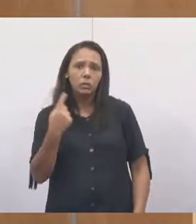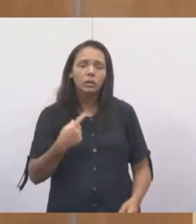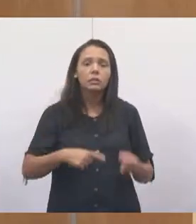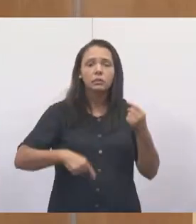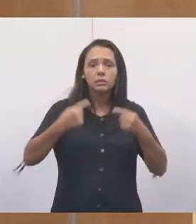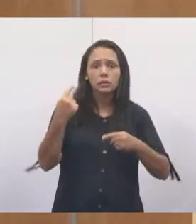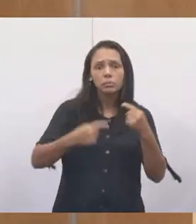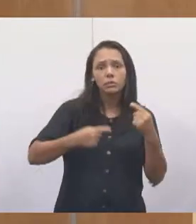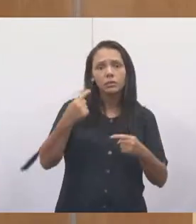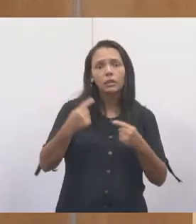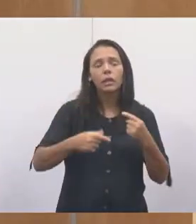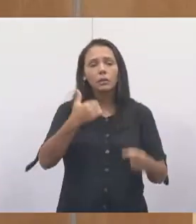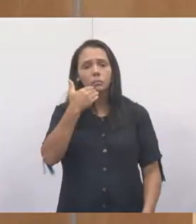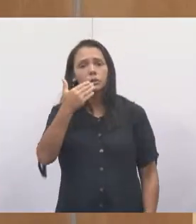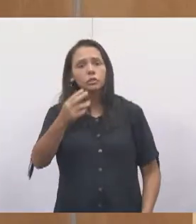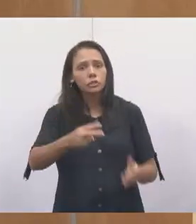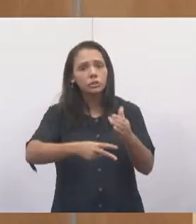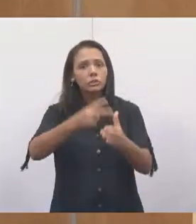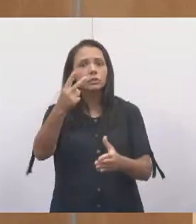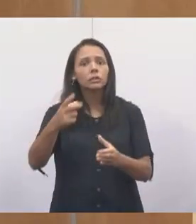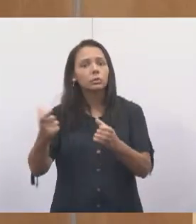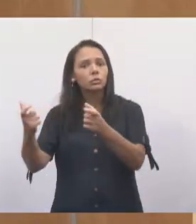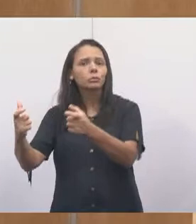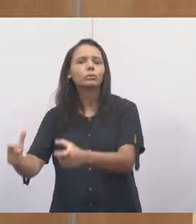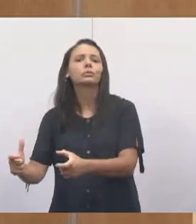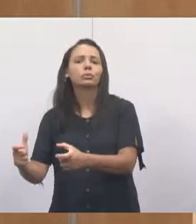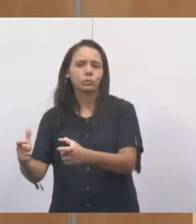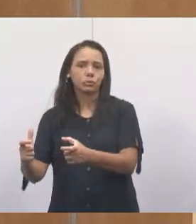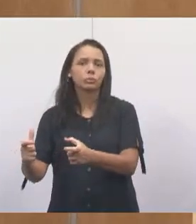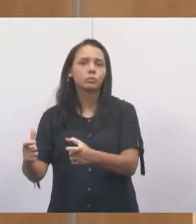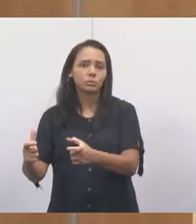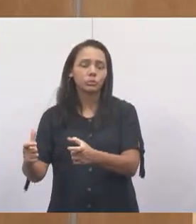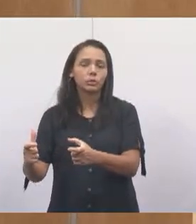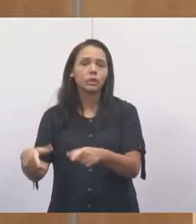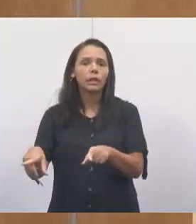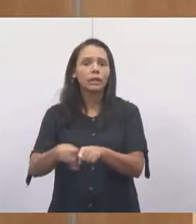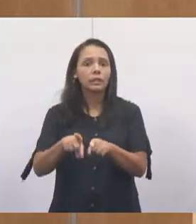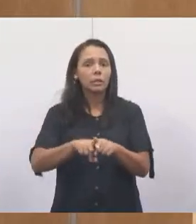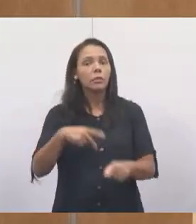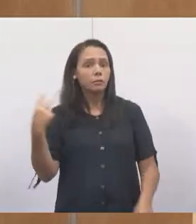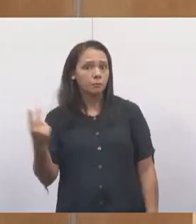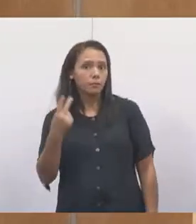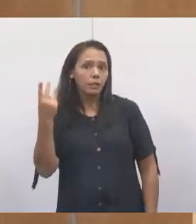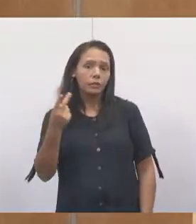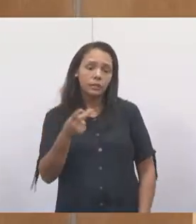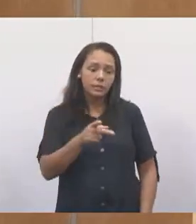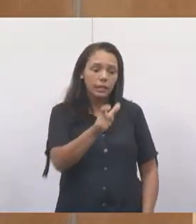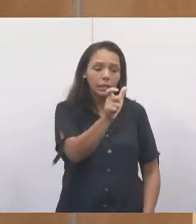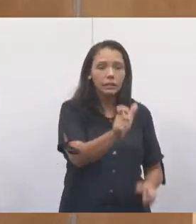e também valorizar os que já estão. 5 conselheiros para uma cidade de